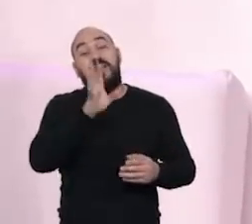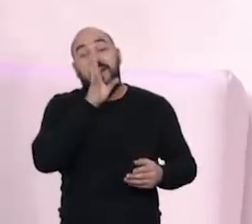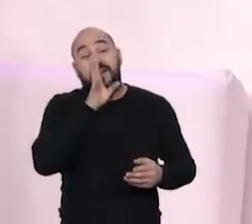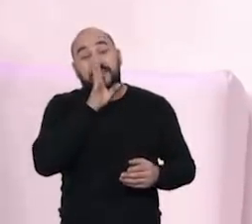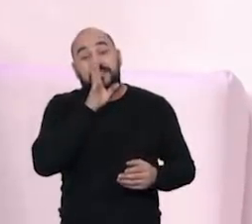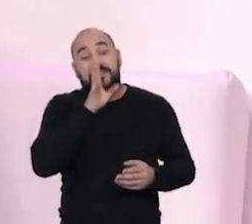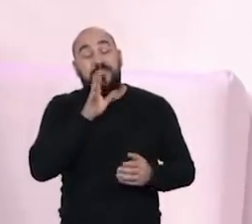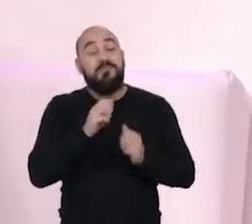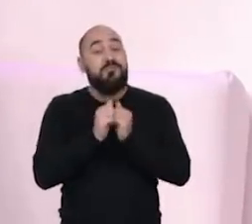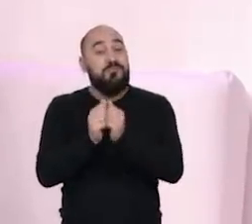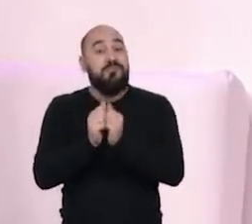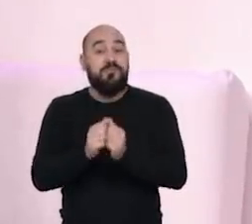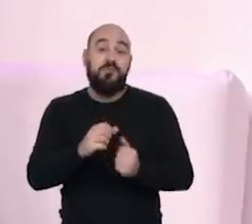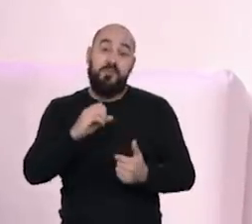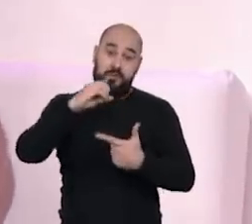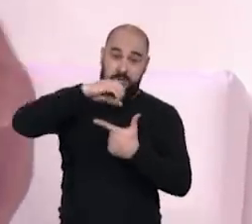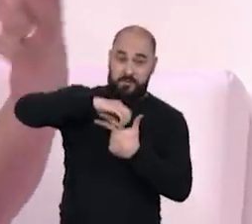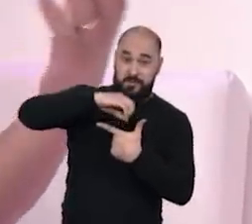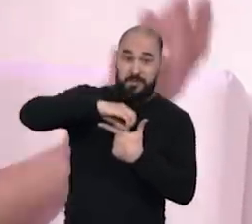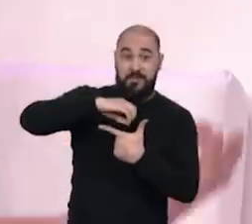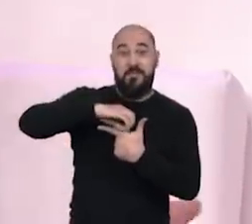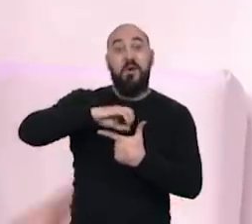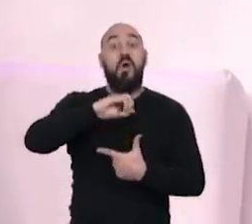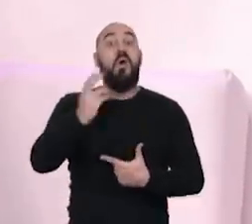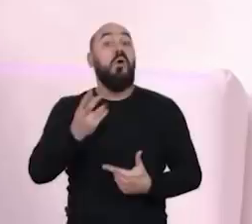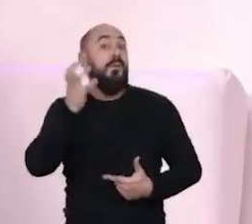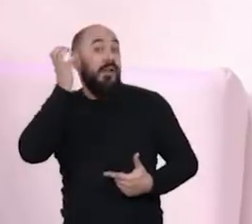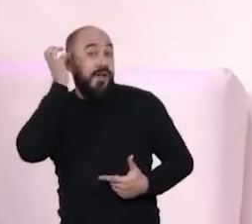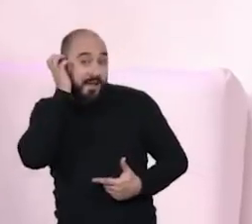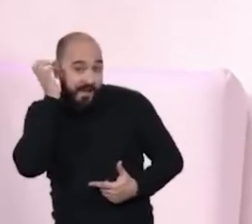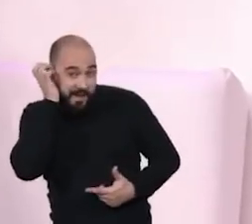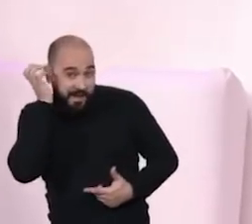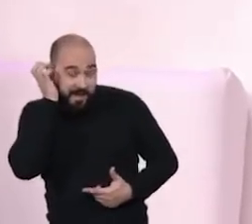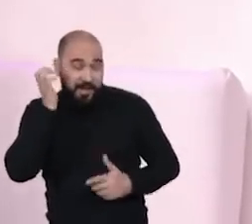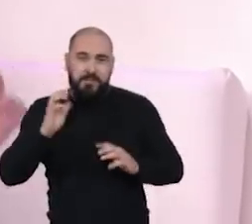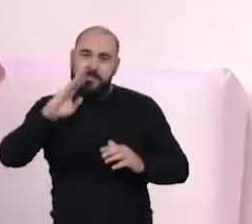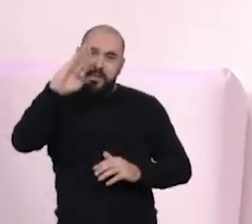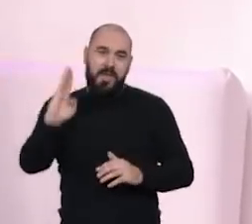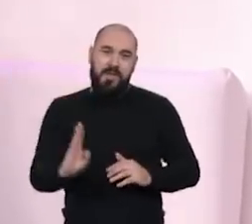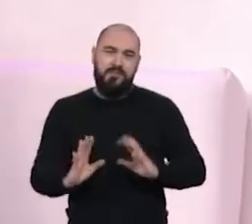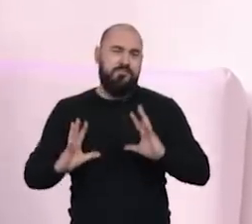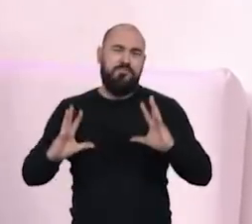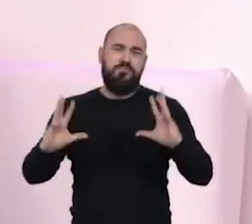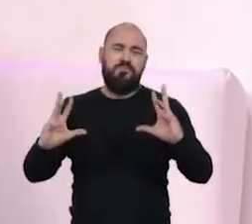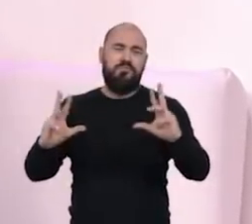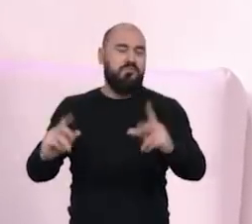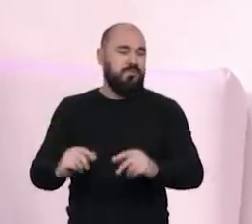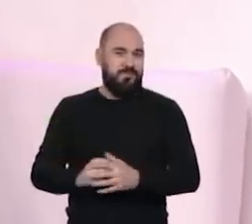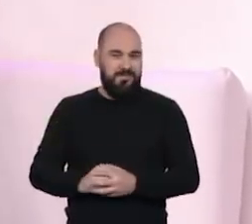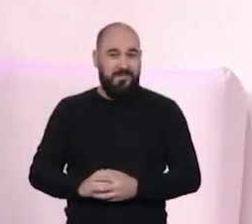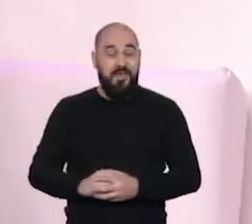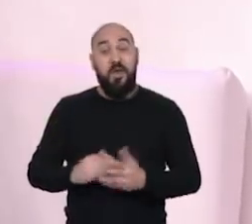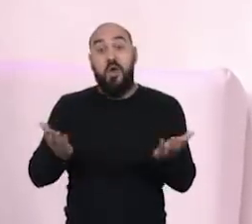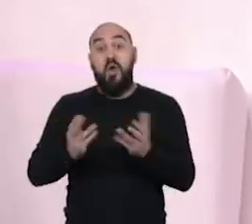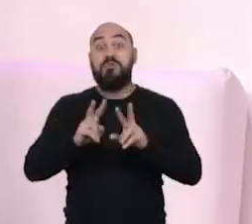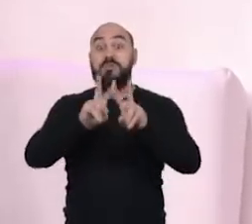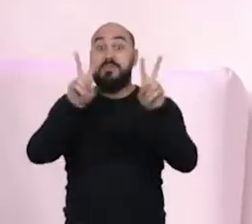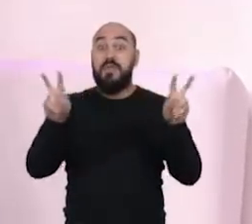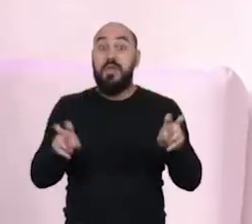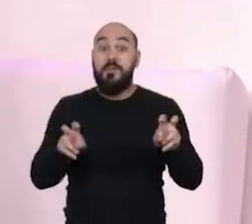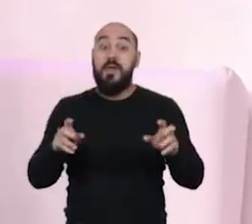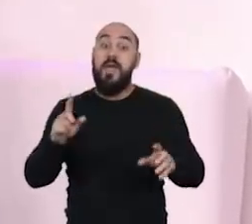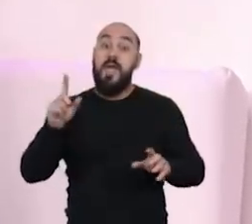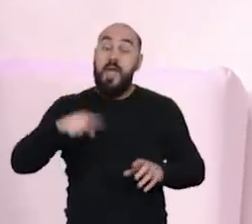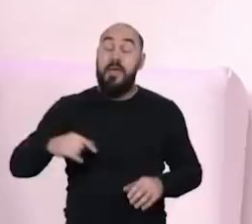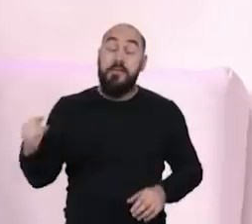seja pela TV Novo Tempo ou pelas nossas rádios espalhadas pelo Brasil, porque o tema de hoje é essencial para a